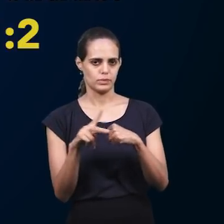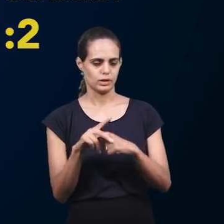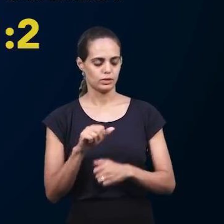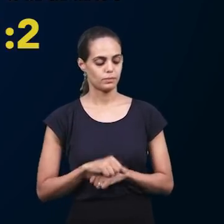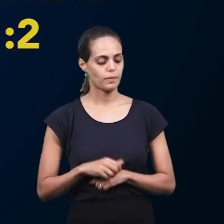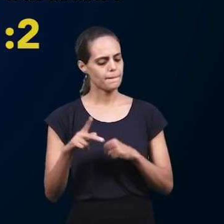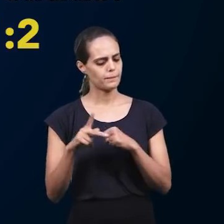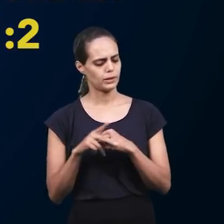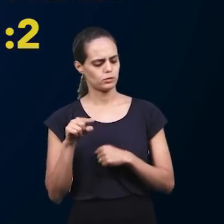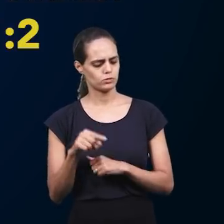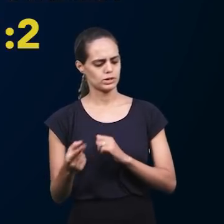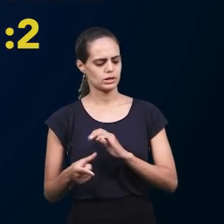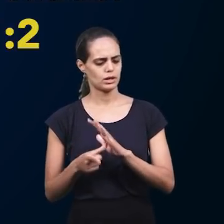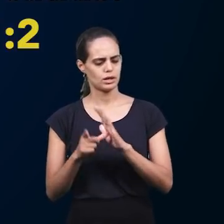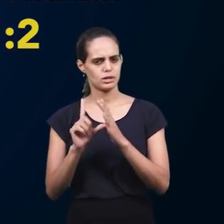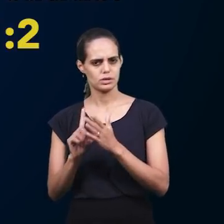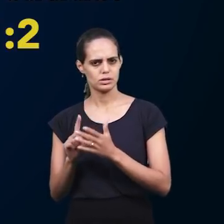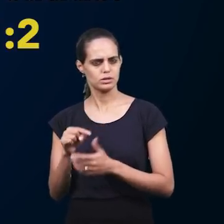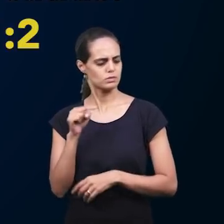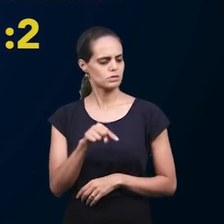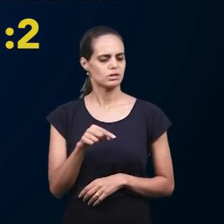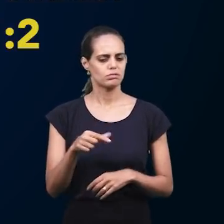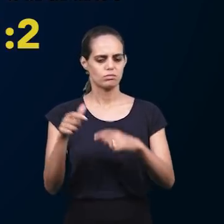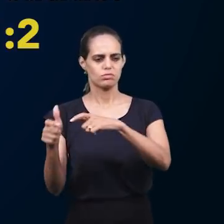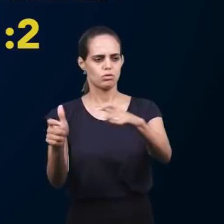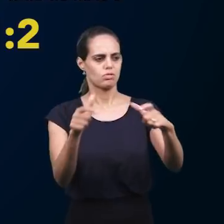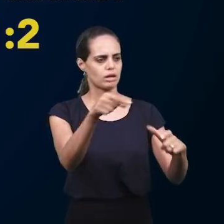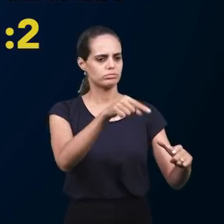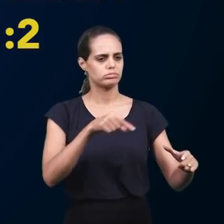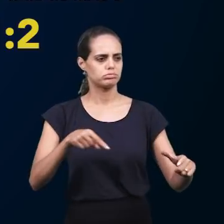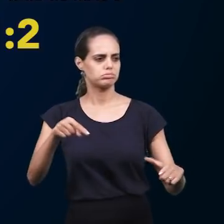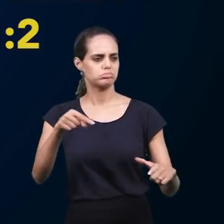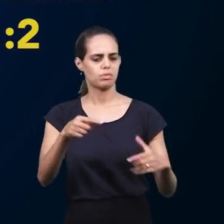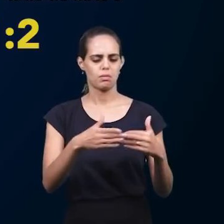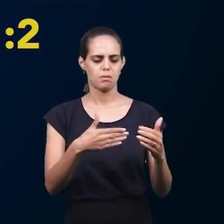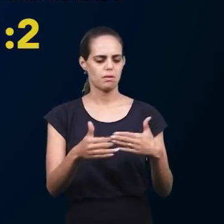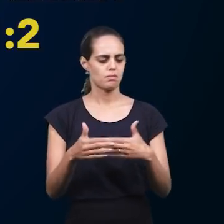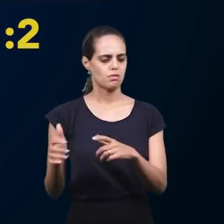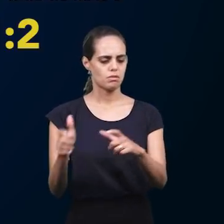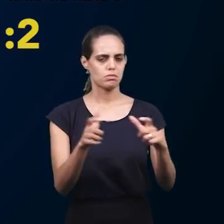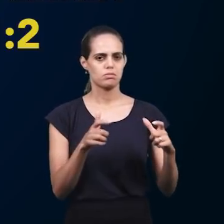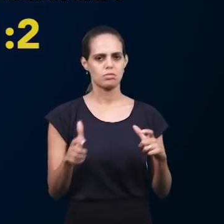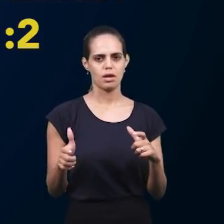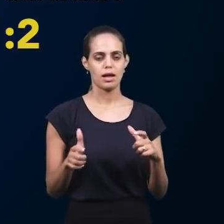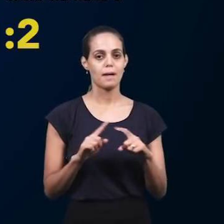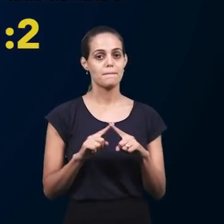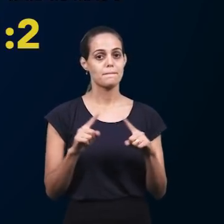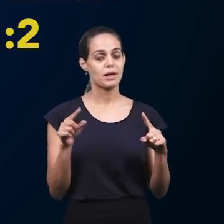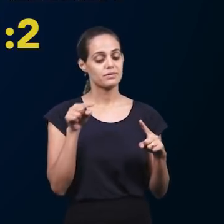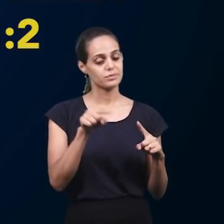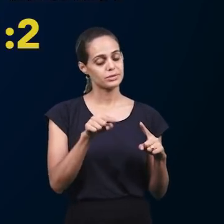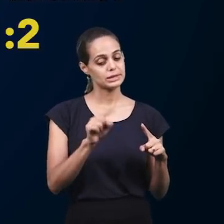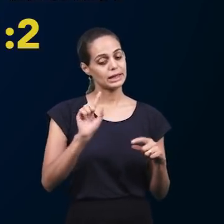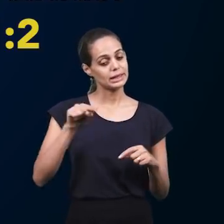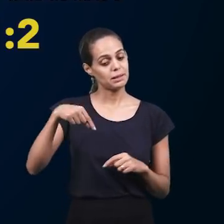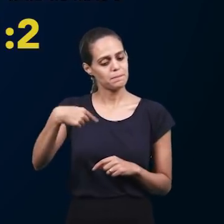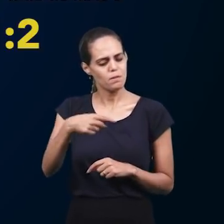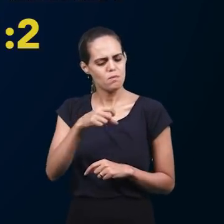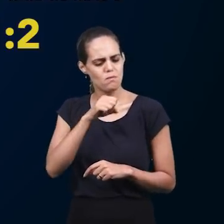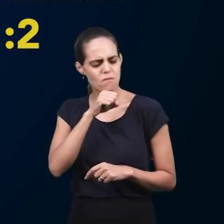você era mais novo, você cingia, você ia para onde queria. Mas quando já fores velho, você estenderá a mão e